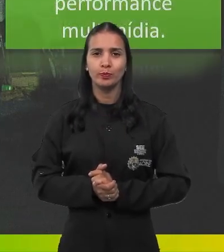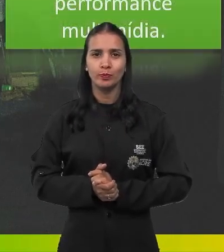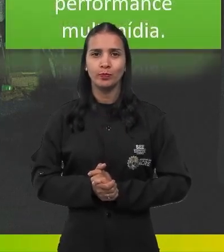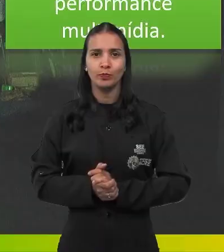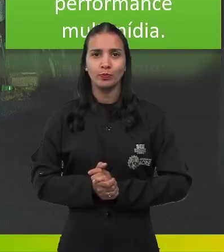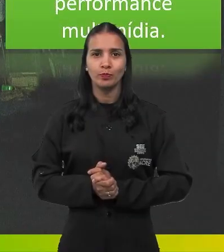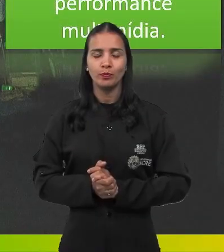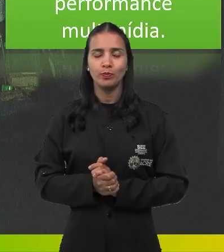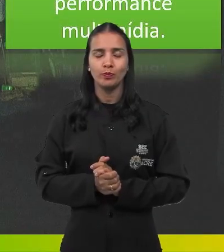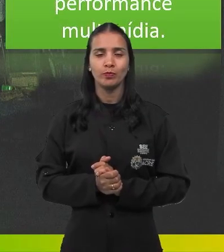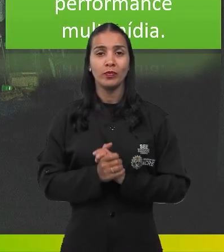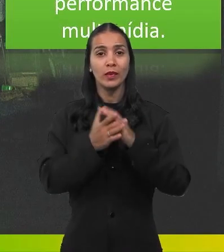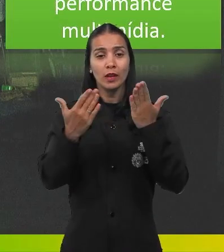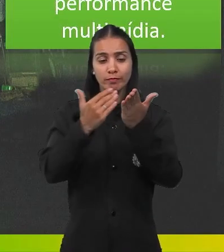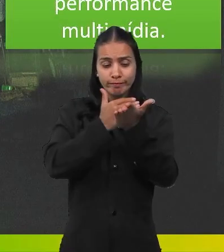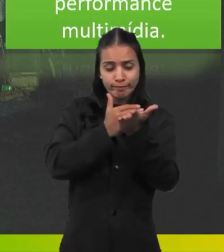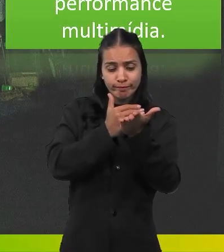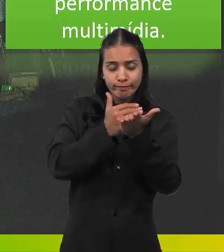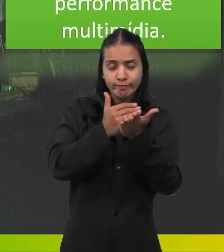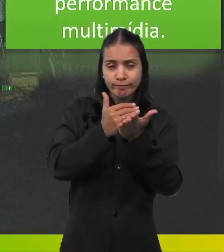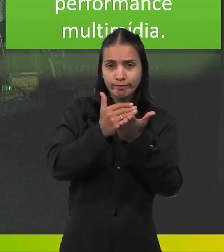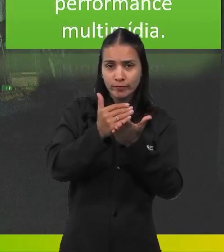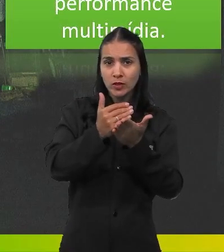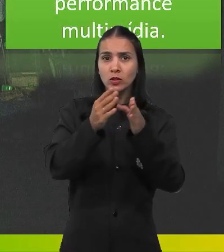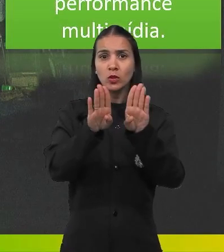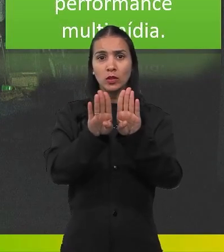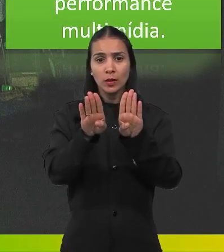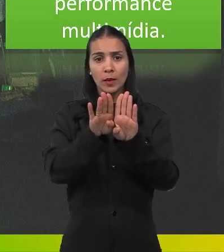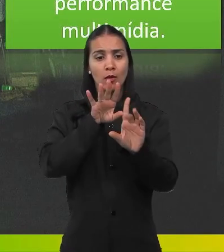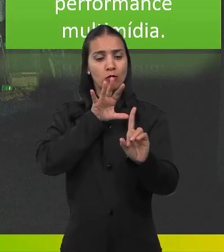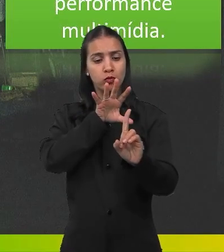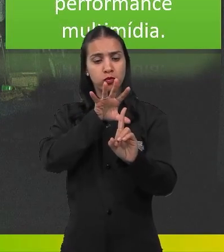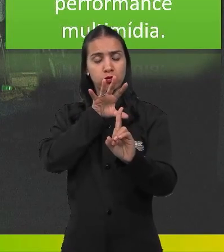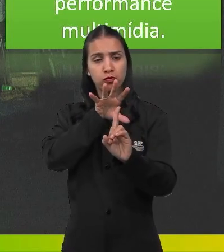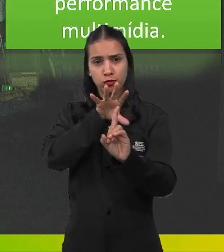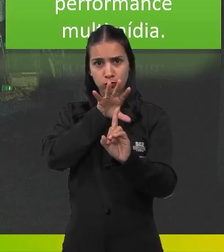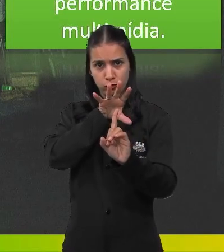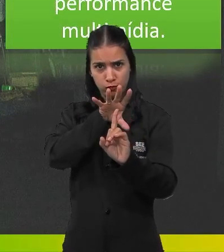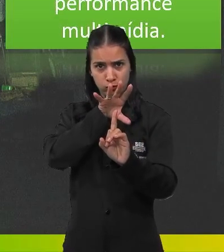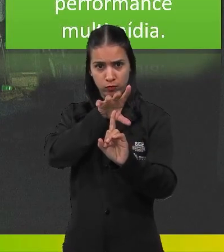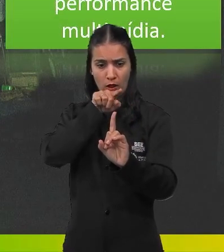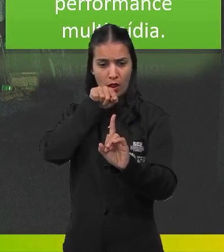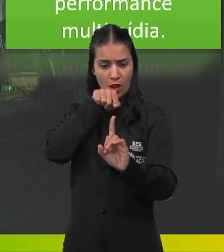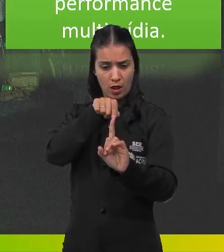né, começou a ter a influência das artes digitais e da